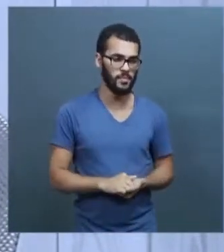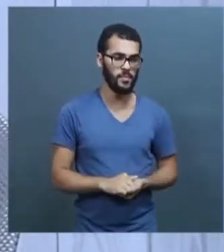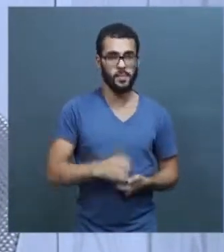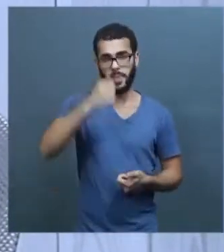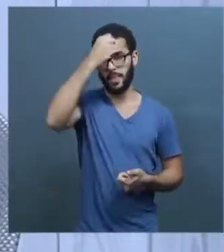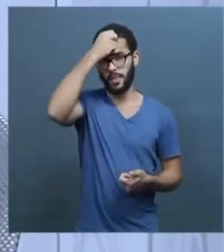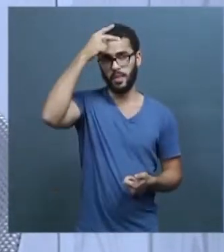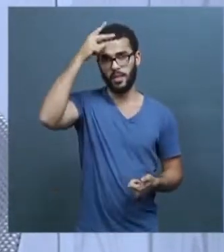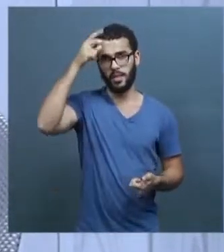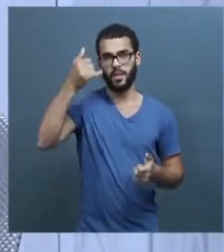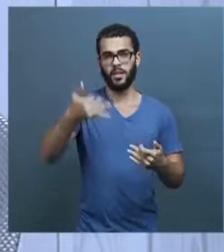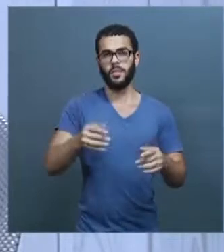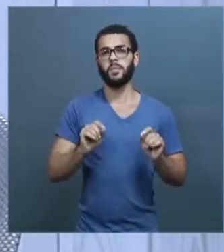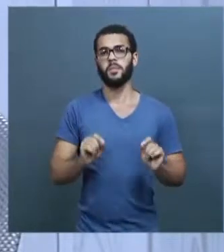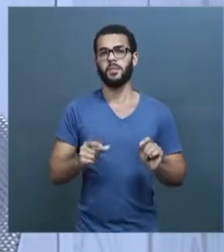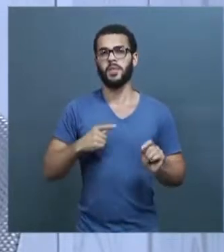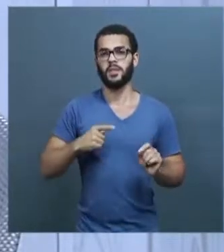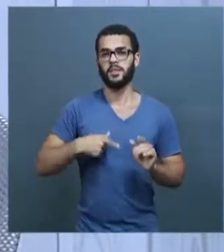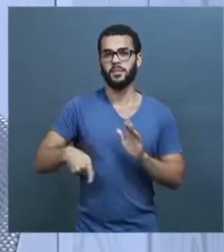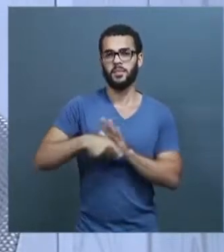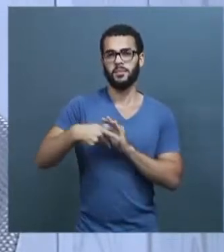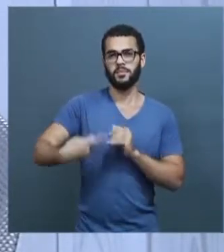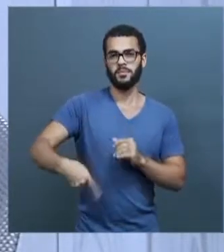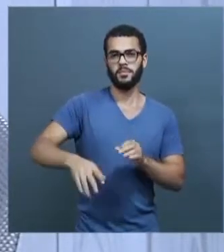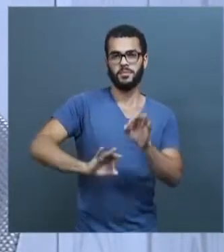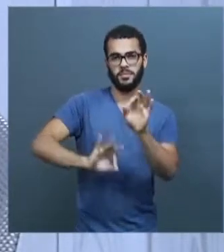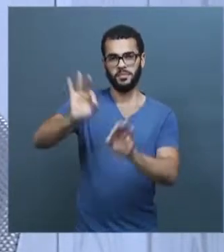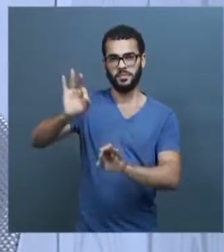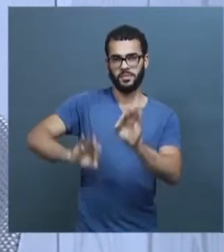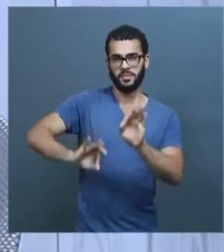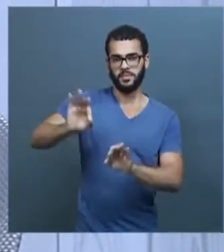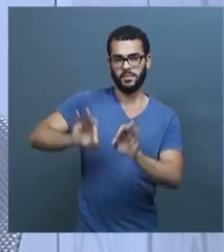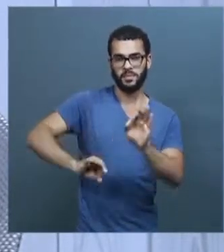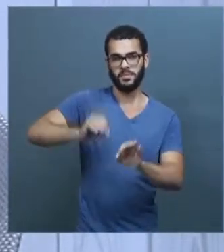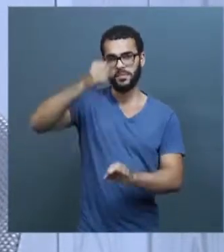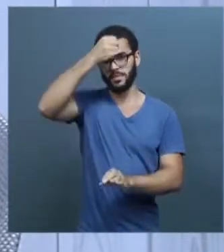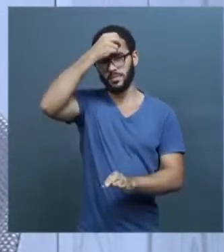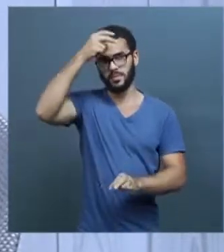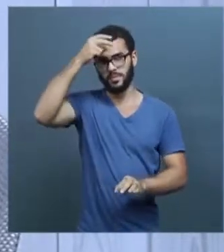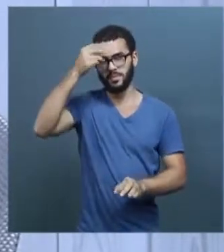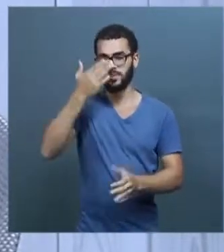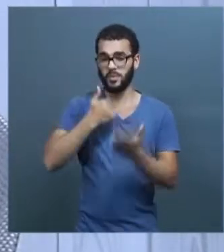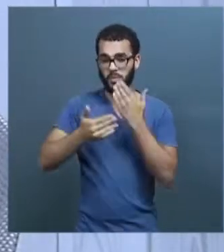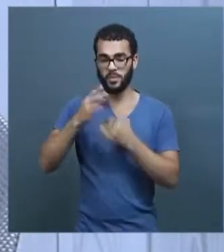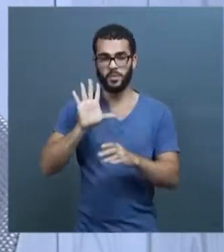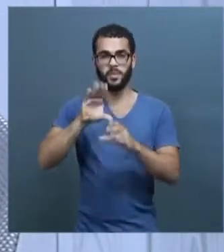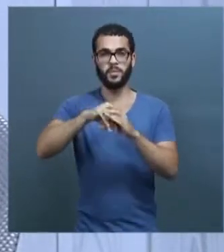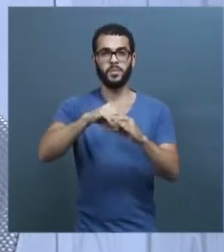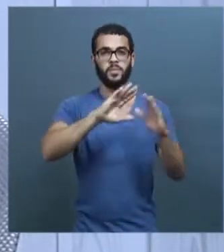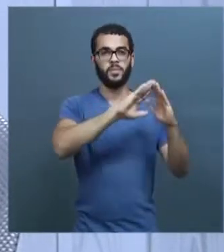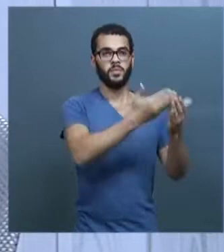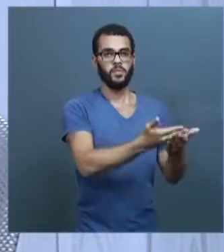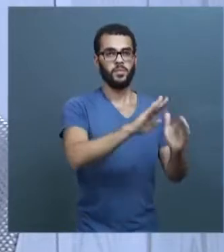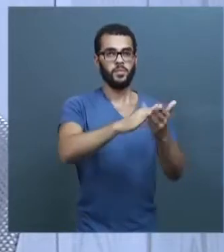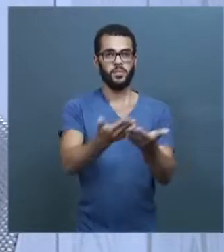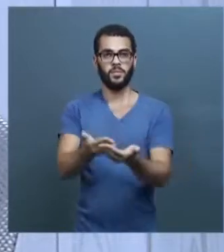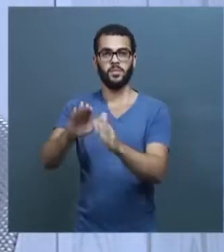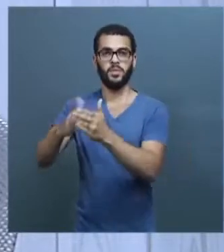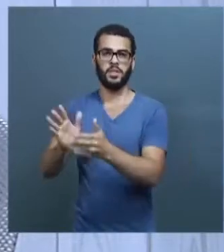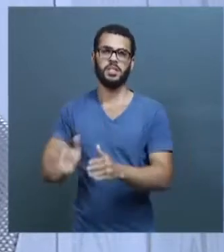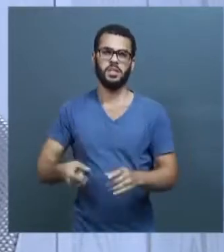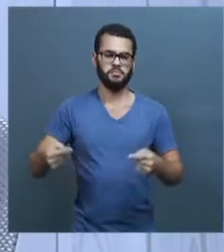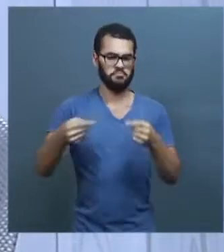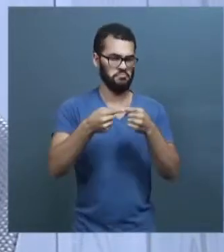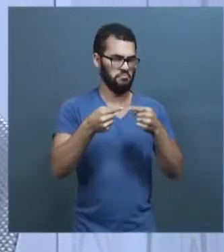Programa Municipal de Alimentação Escolar presta orientações às escolas de acordo com a legislação vigente. Ações